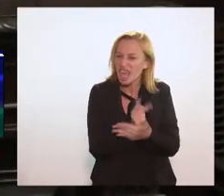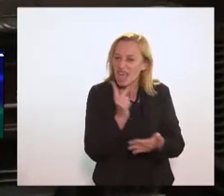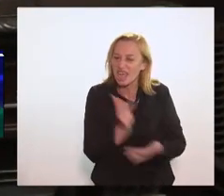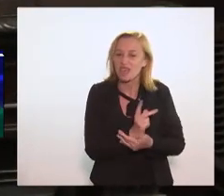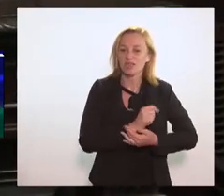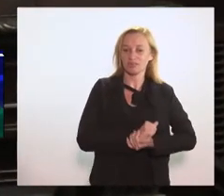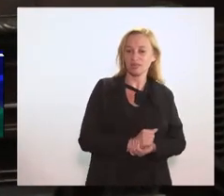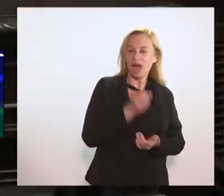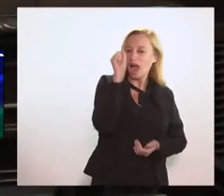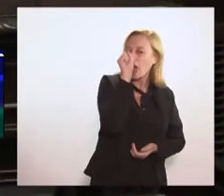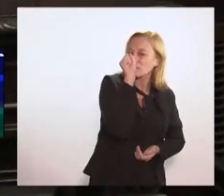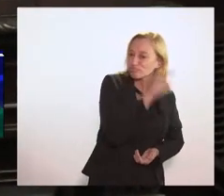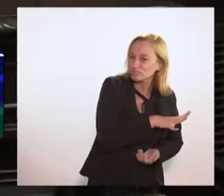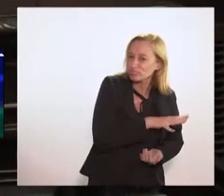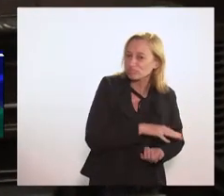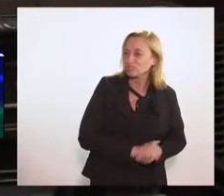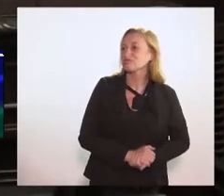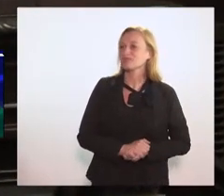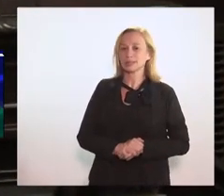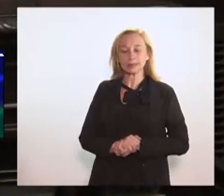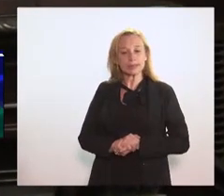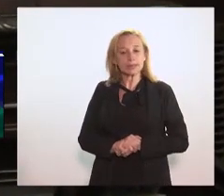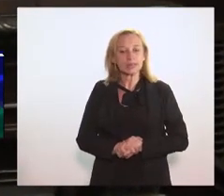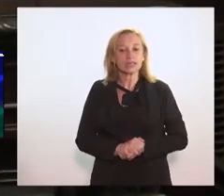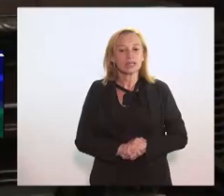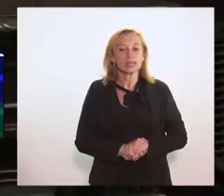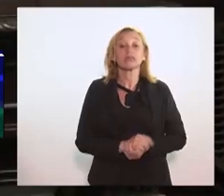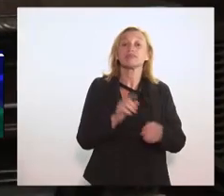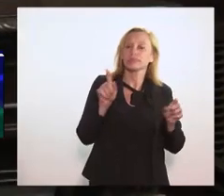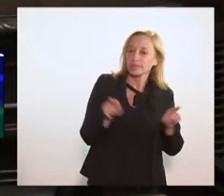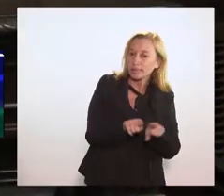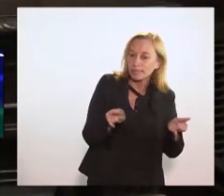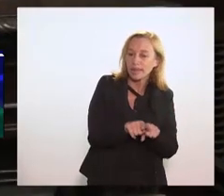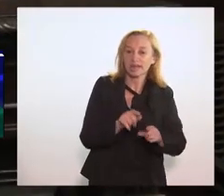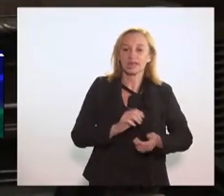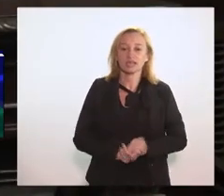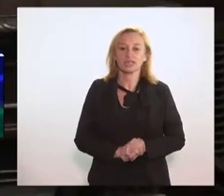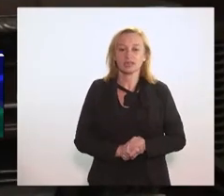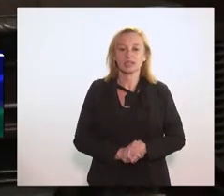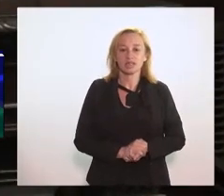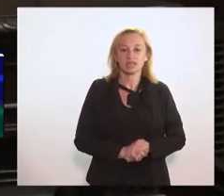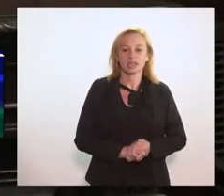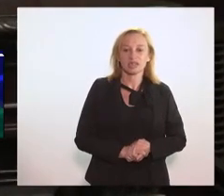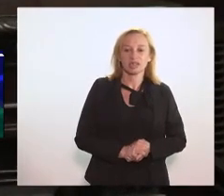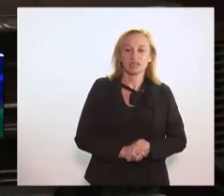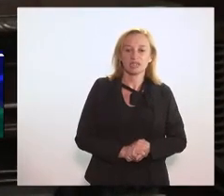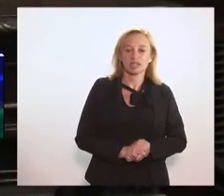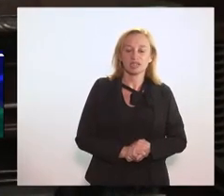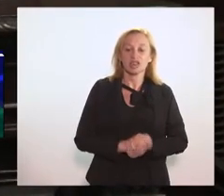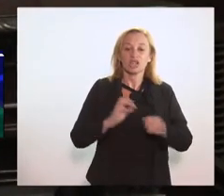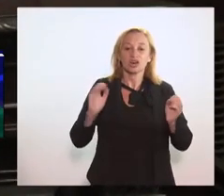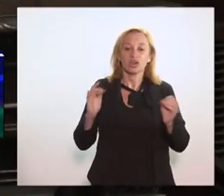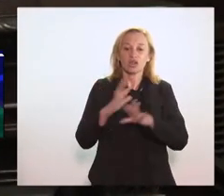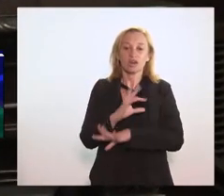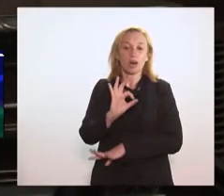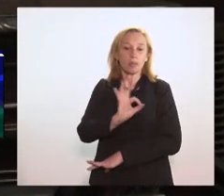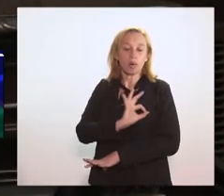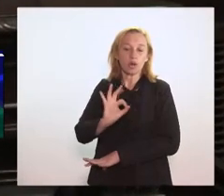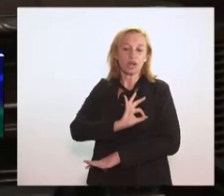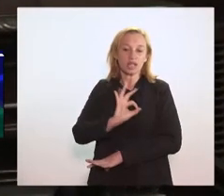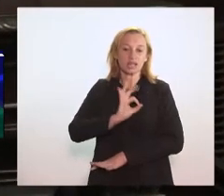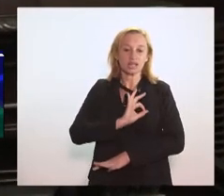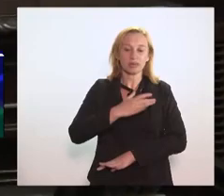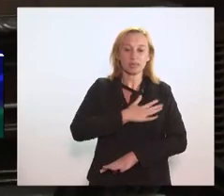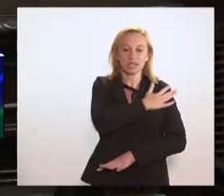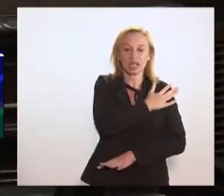não admitirei demagogia e tampouco que se ultraje a nossa gloriosa Polícia Militar do Estado do